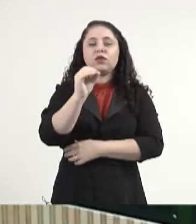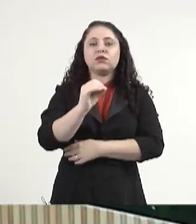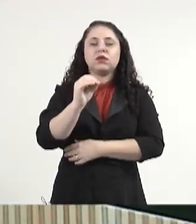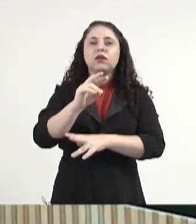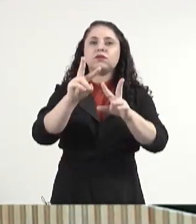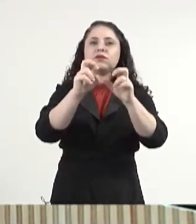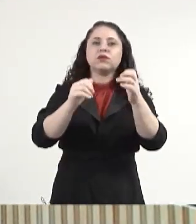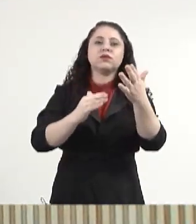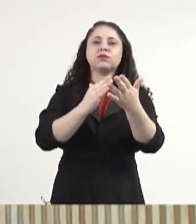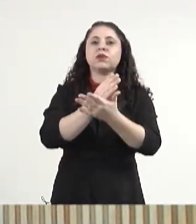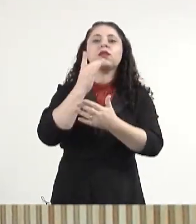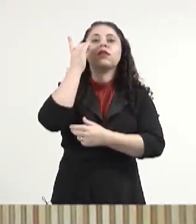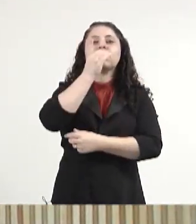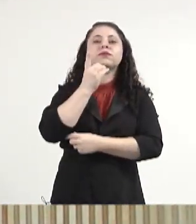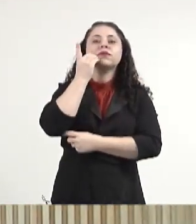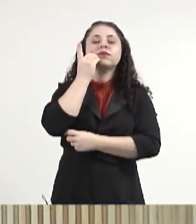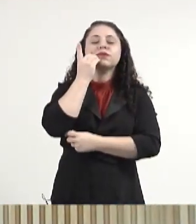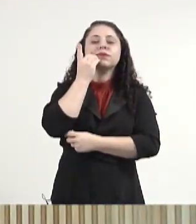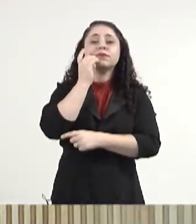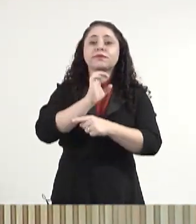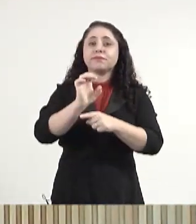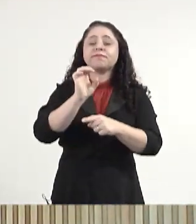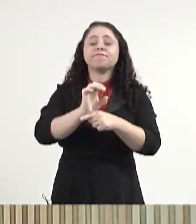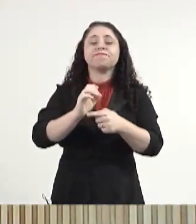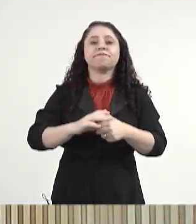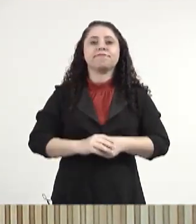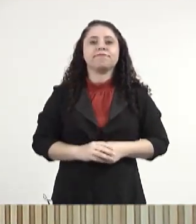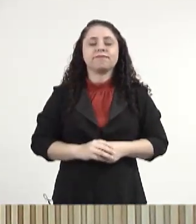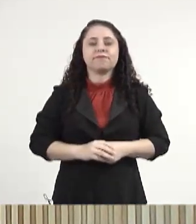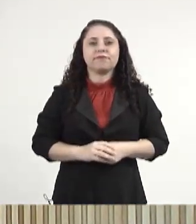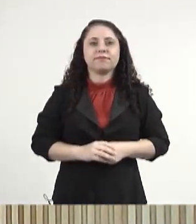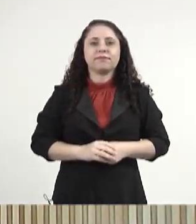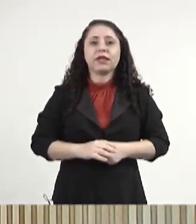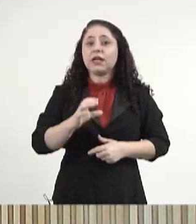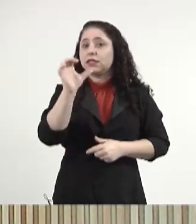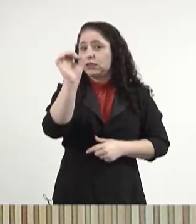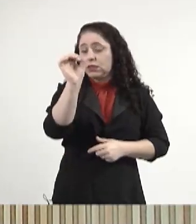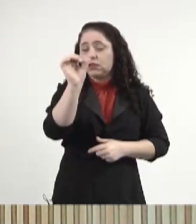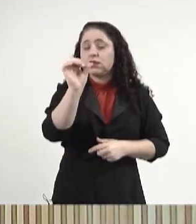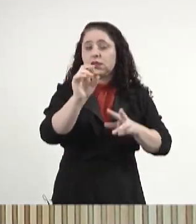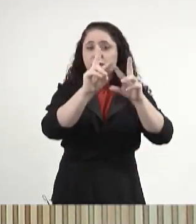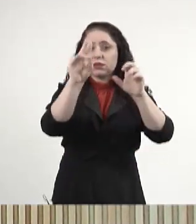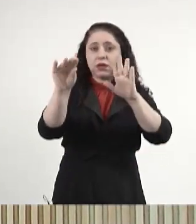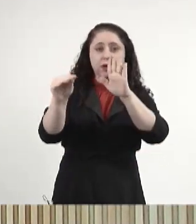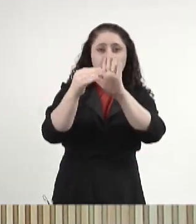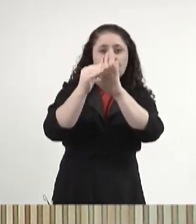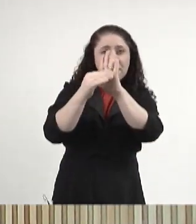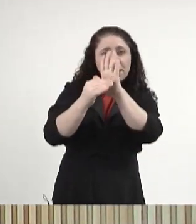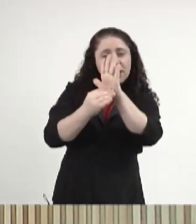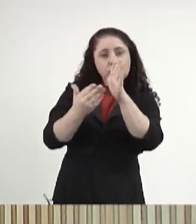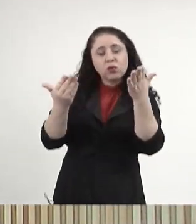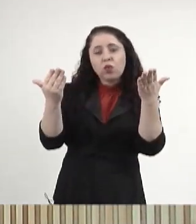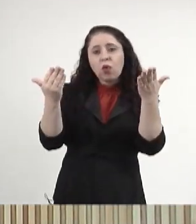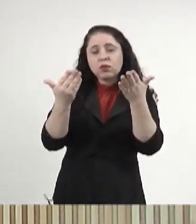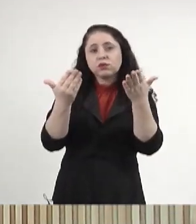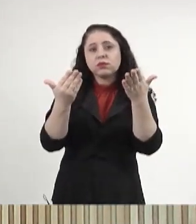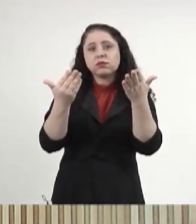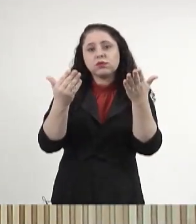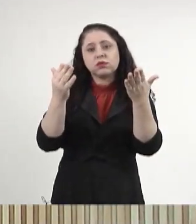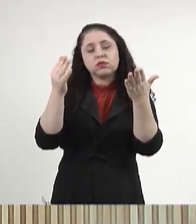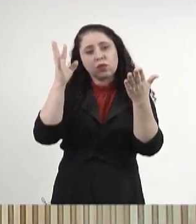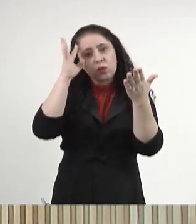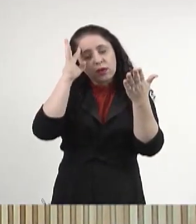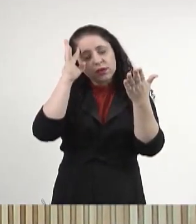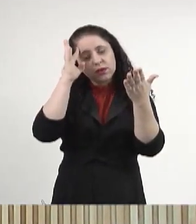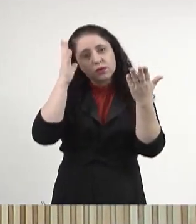que foram votadas pelos deputados estaduais. 6 matérias estavam incluídas na sessão na pauta